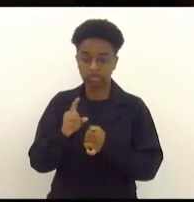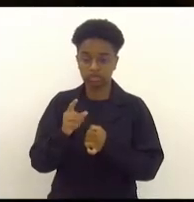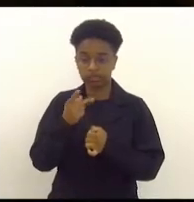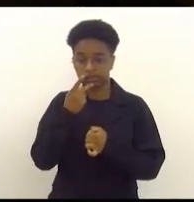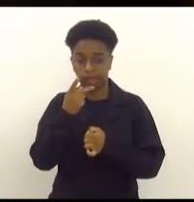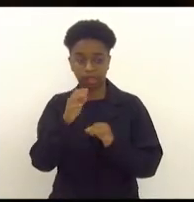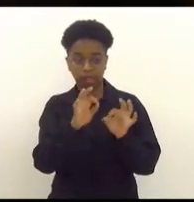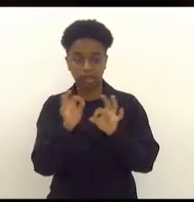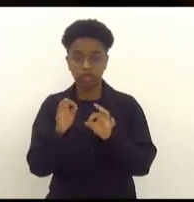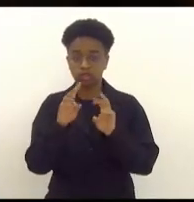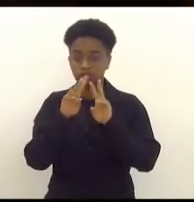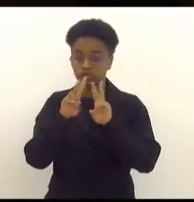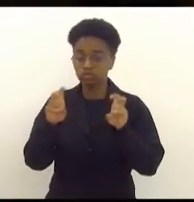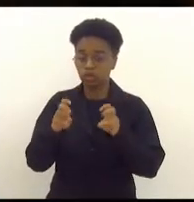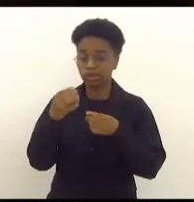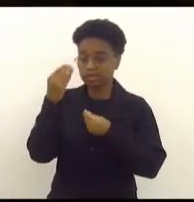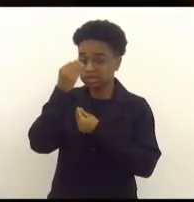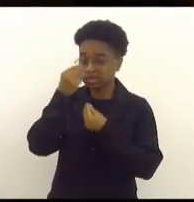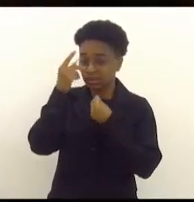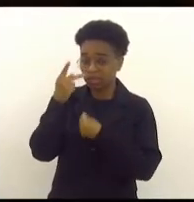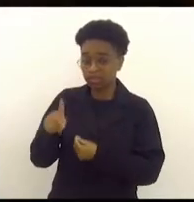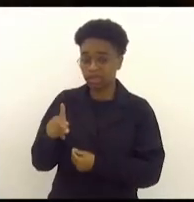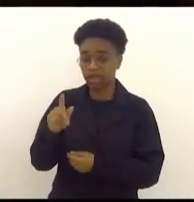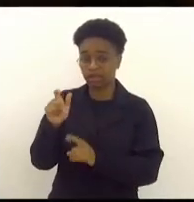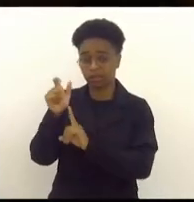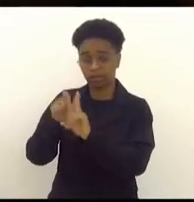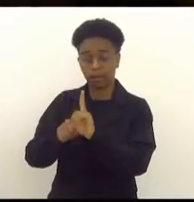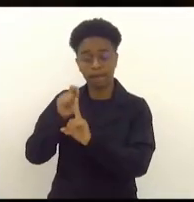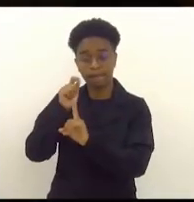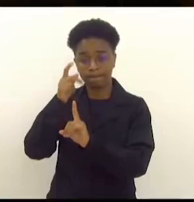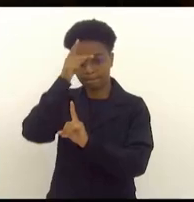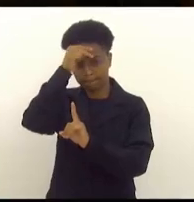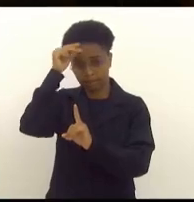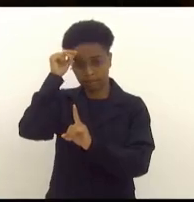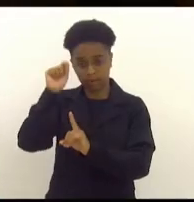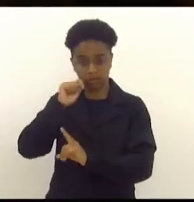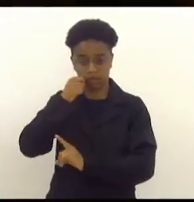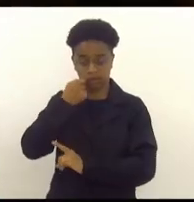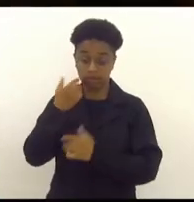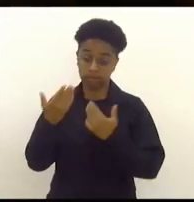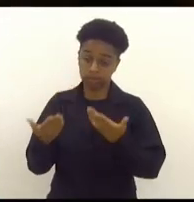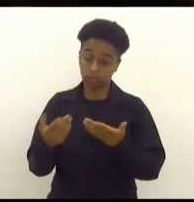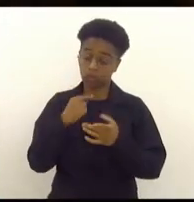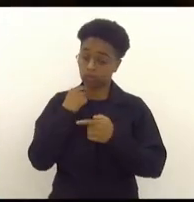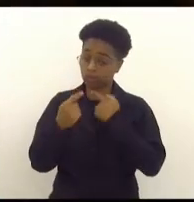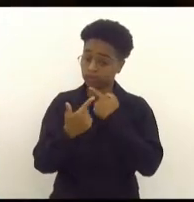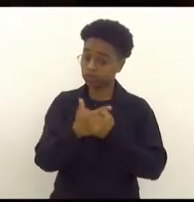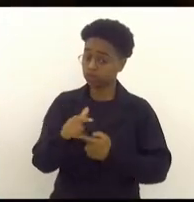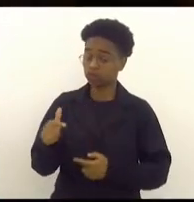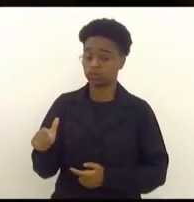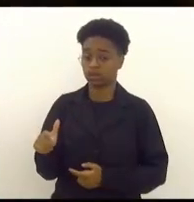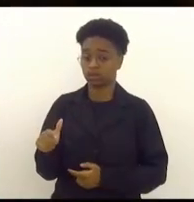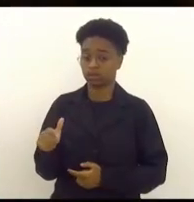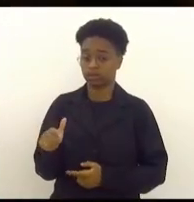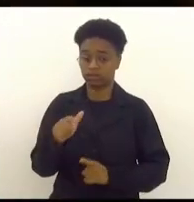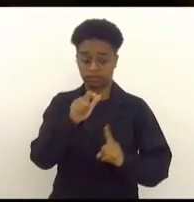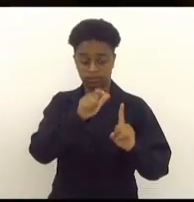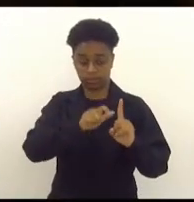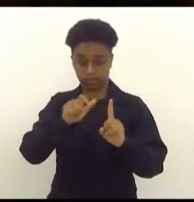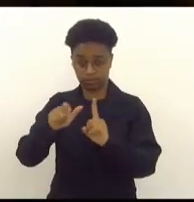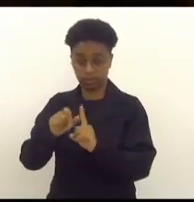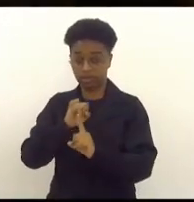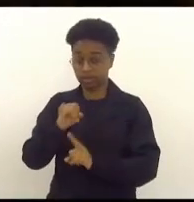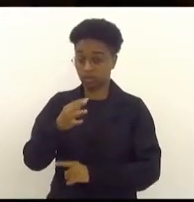Sexualidade do prefeito Eduardo do pai não nos resta dúvida que para aqueles que